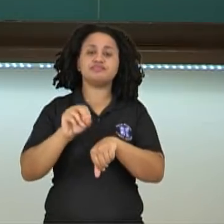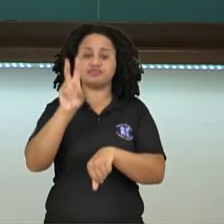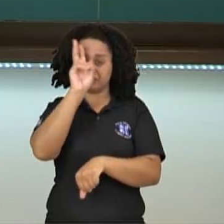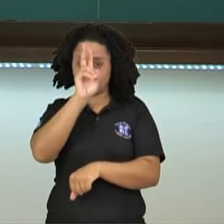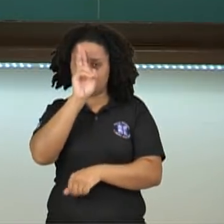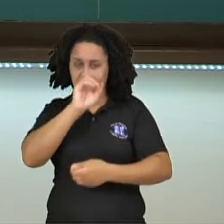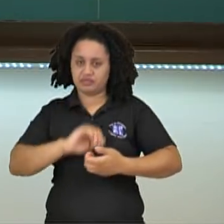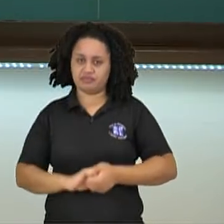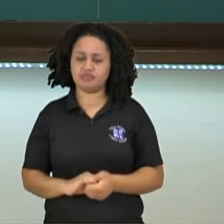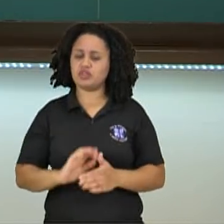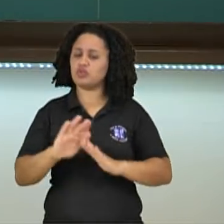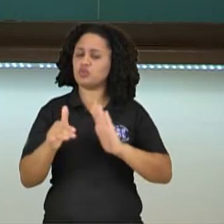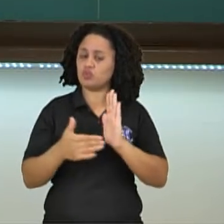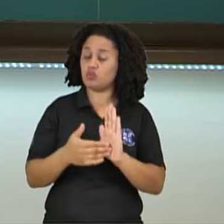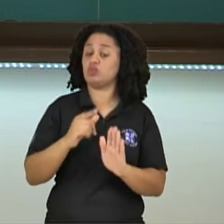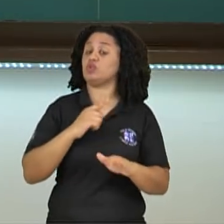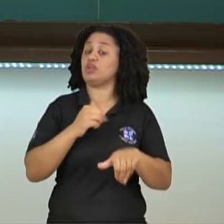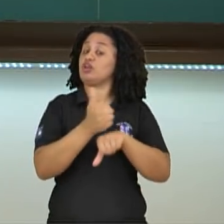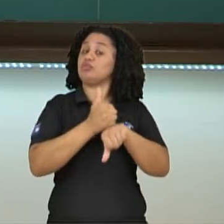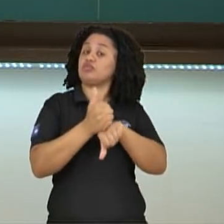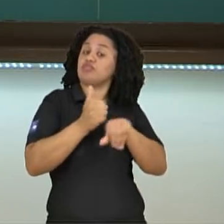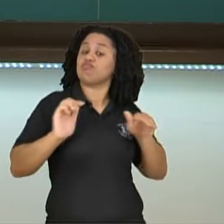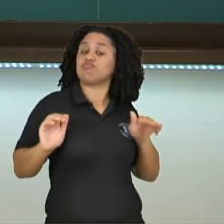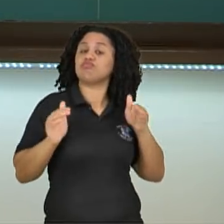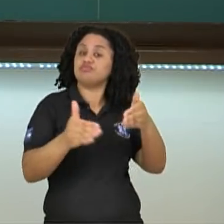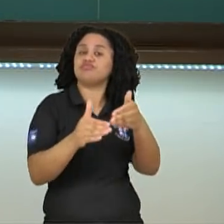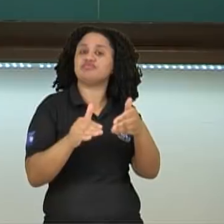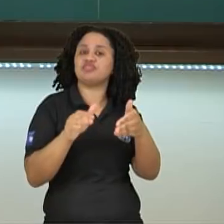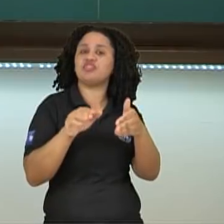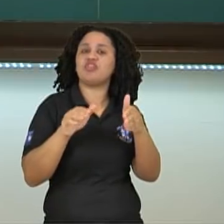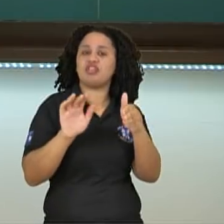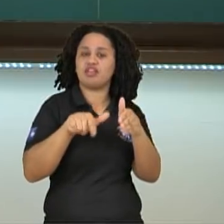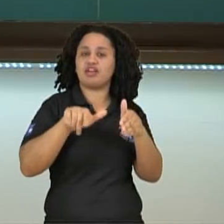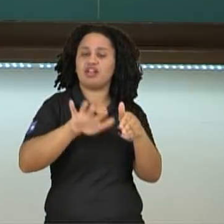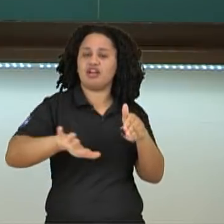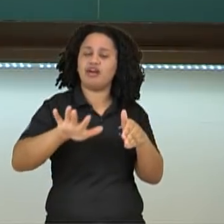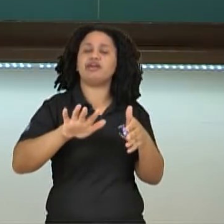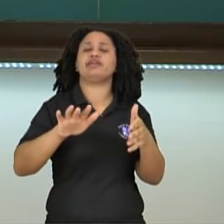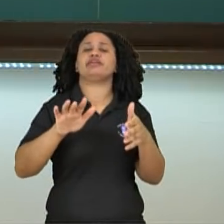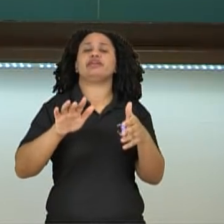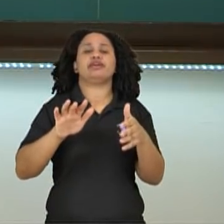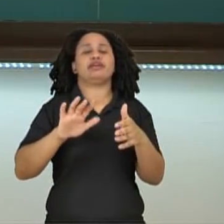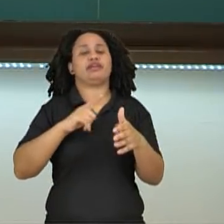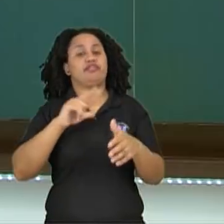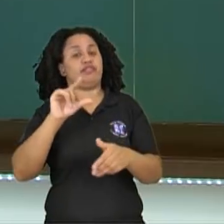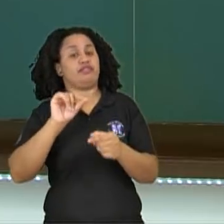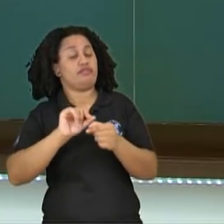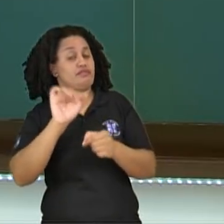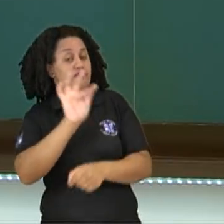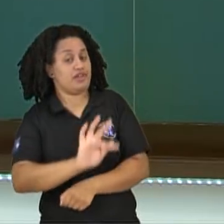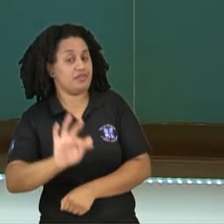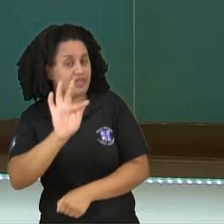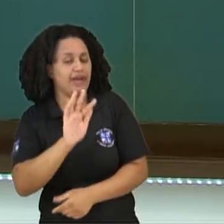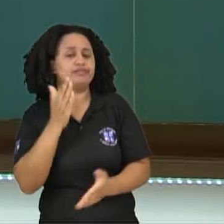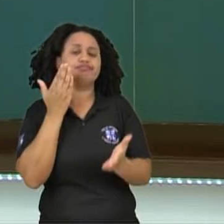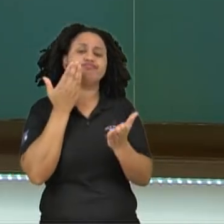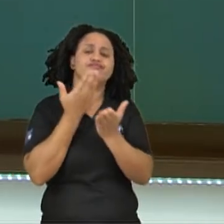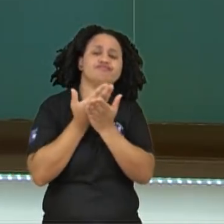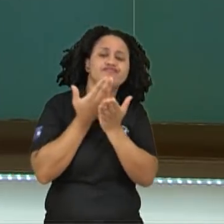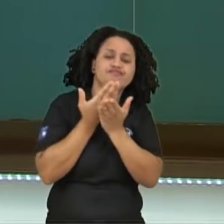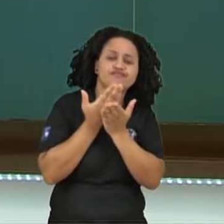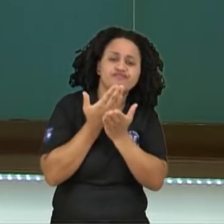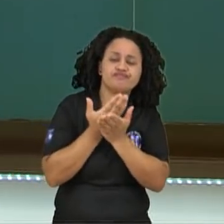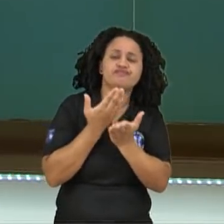Um especializado, um profissional especializado que domina aquilo, que fez uma faculdade, que estudou muito, não é